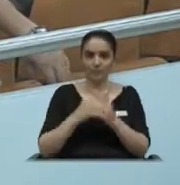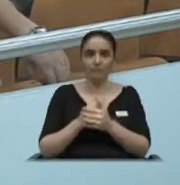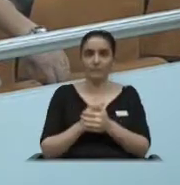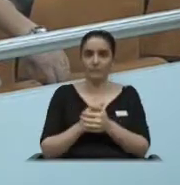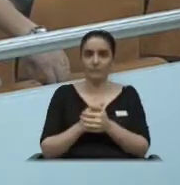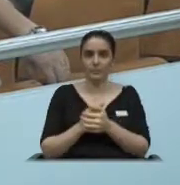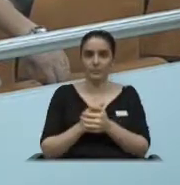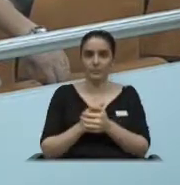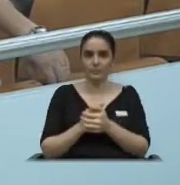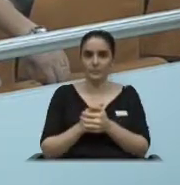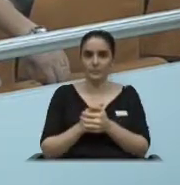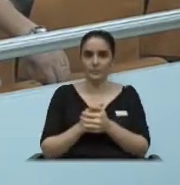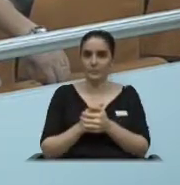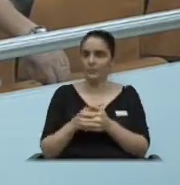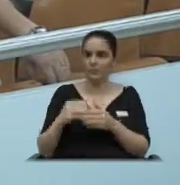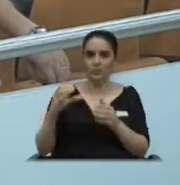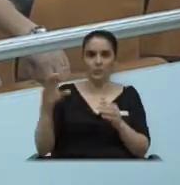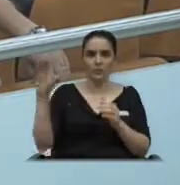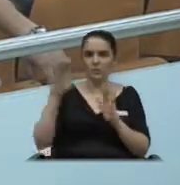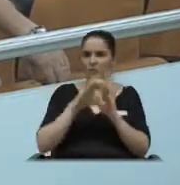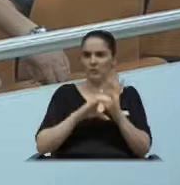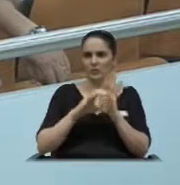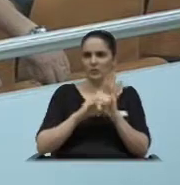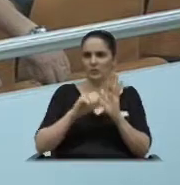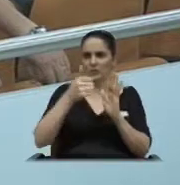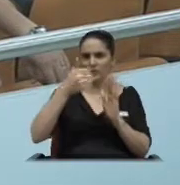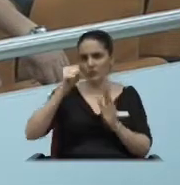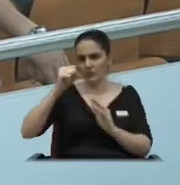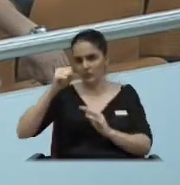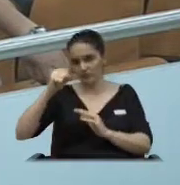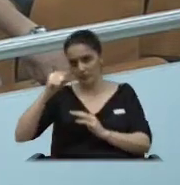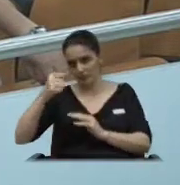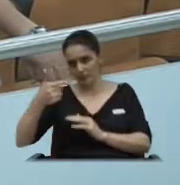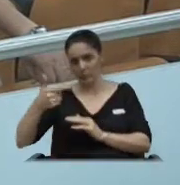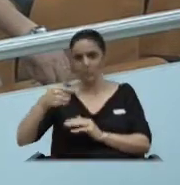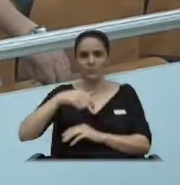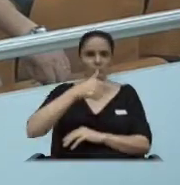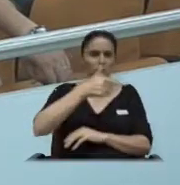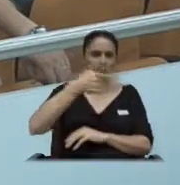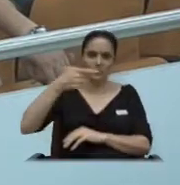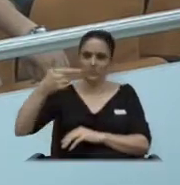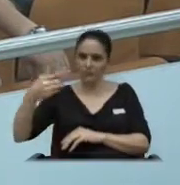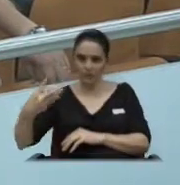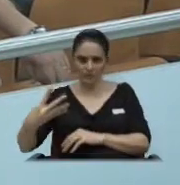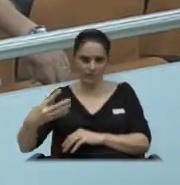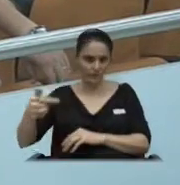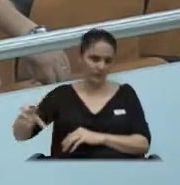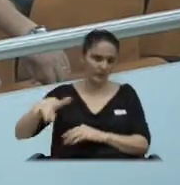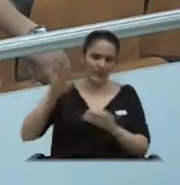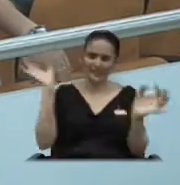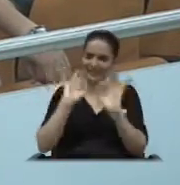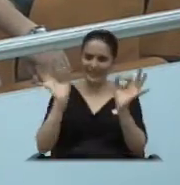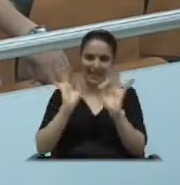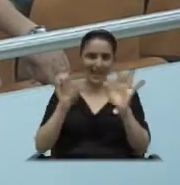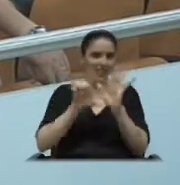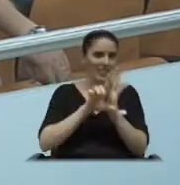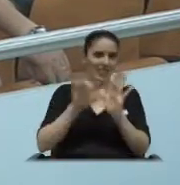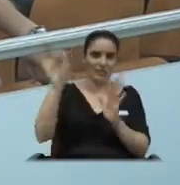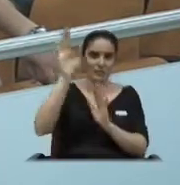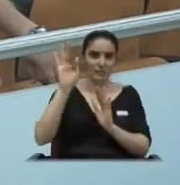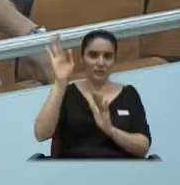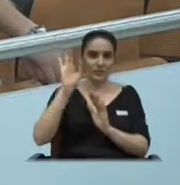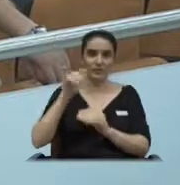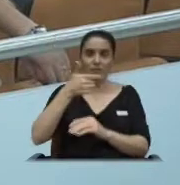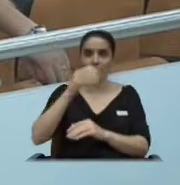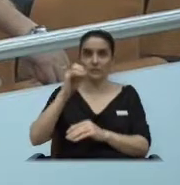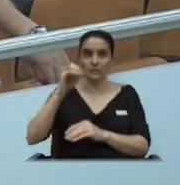para a Constituição Brasileira, artigo 181, artigo 183, 227, 247. Não vou para a Lei Federal 10.048, William,